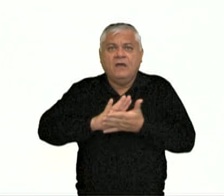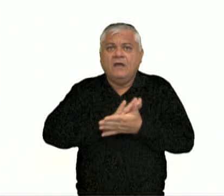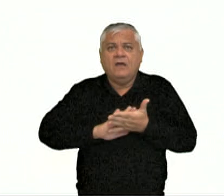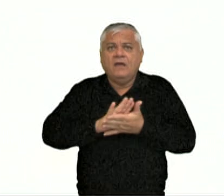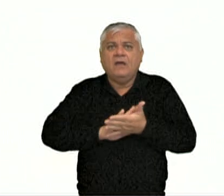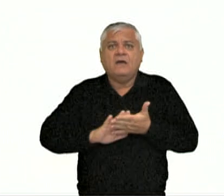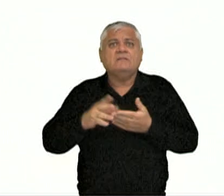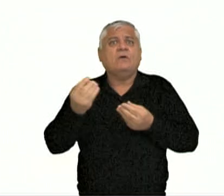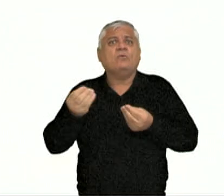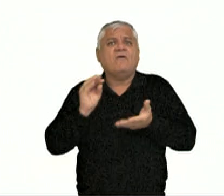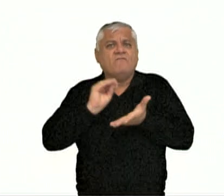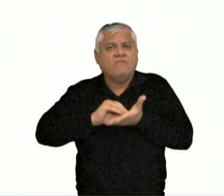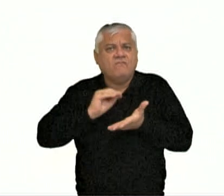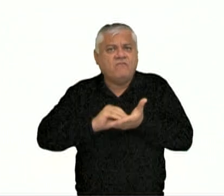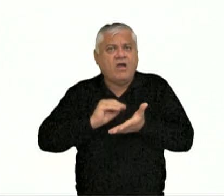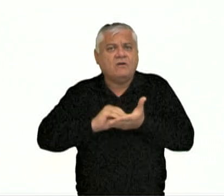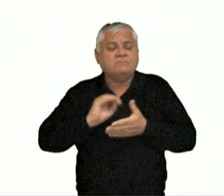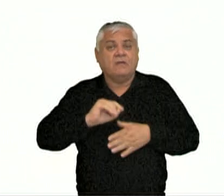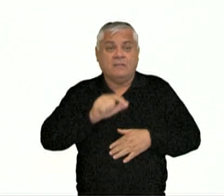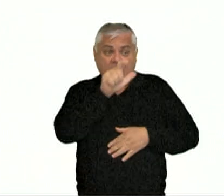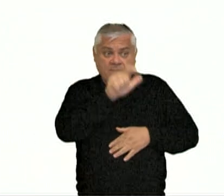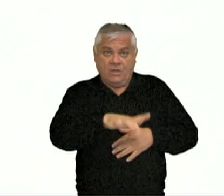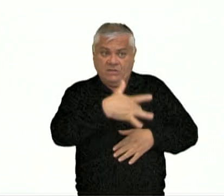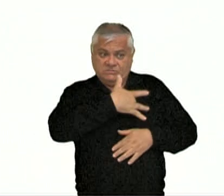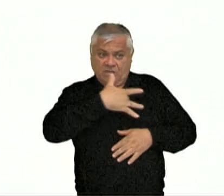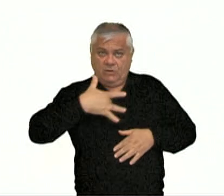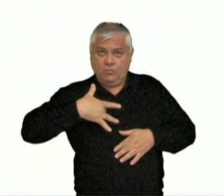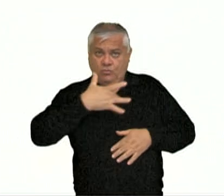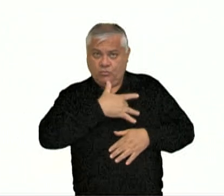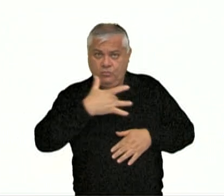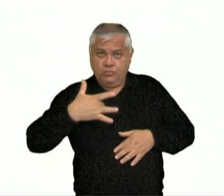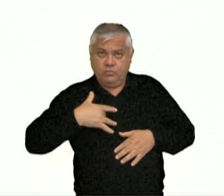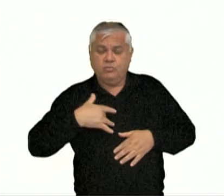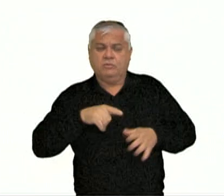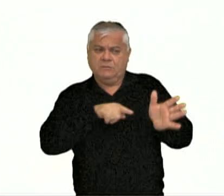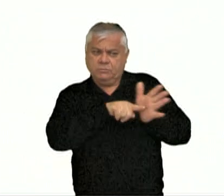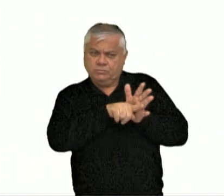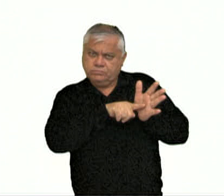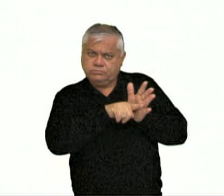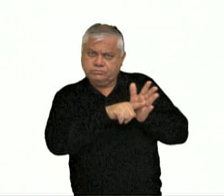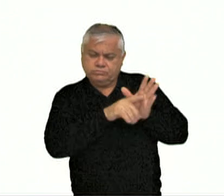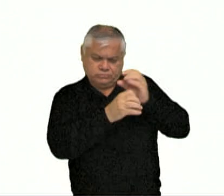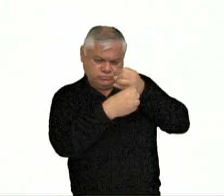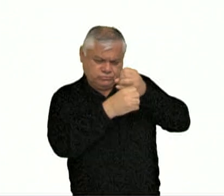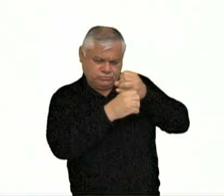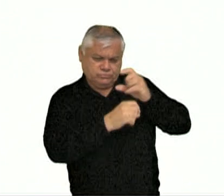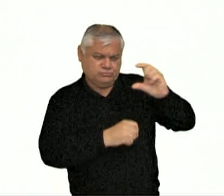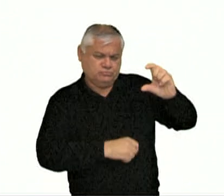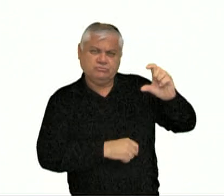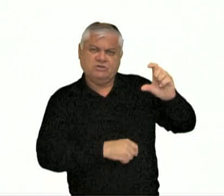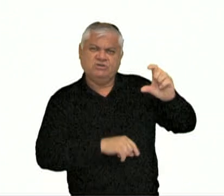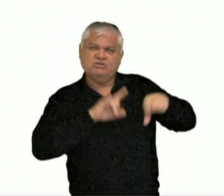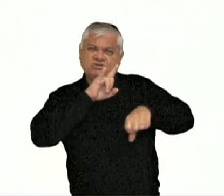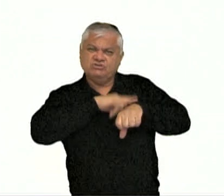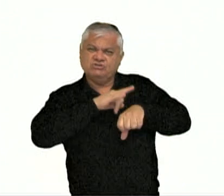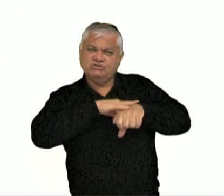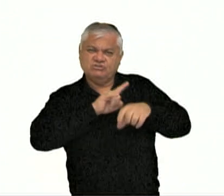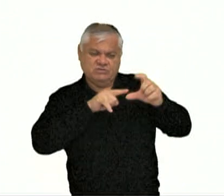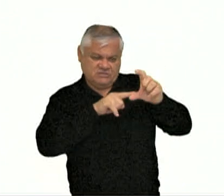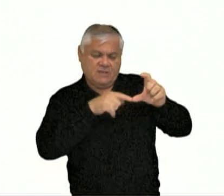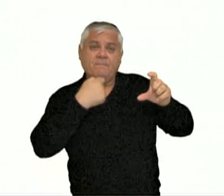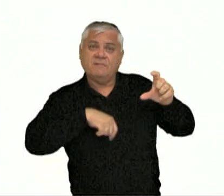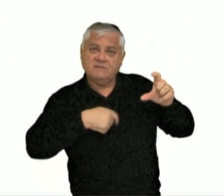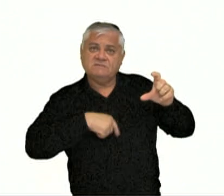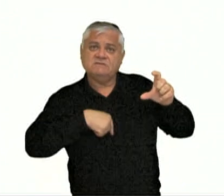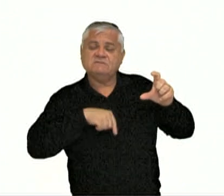né? Uma pessoa saudável, numa análise da urina dela, é para ser encontrada uma quantidade